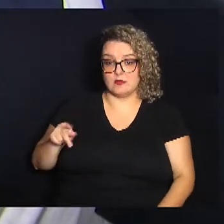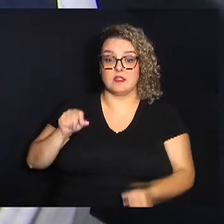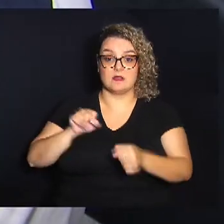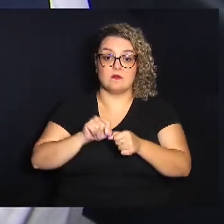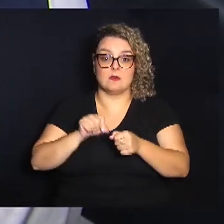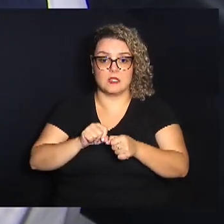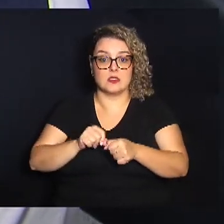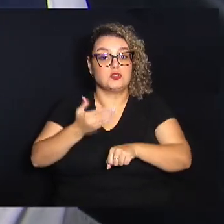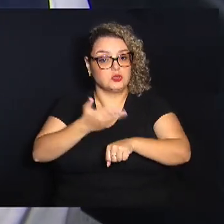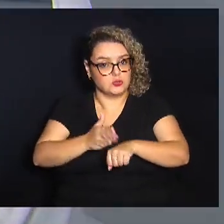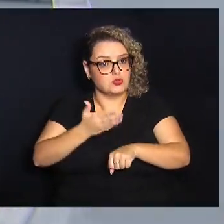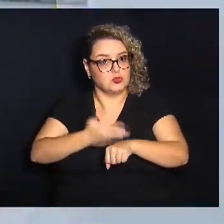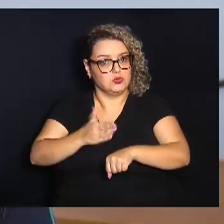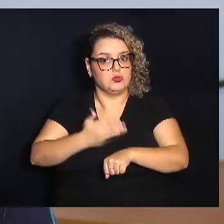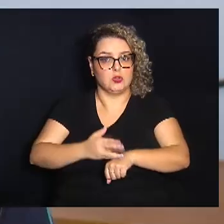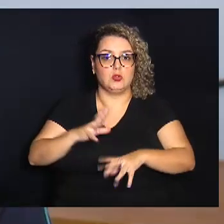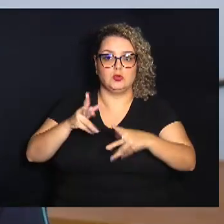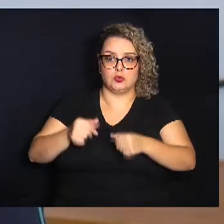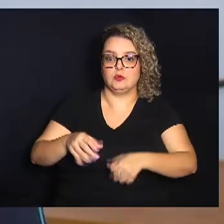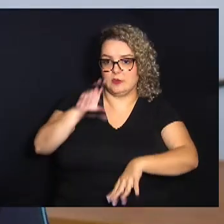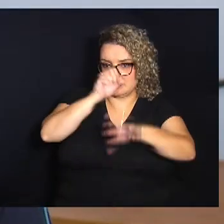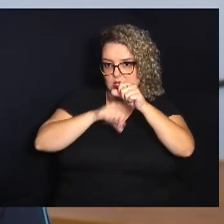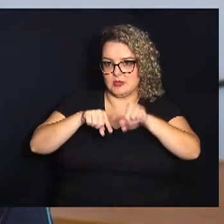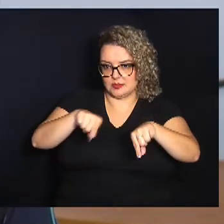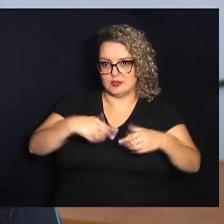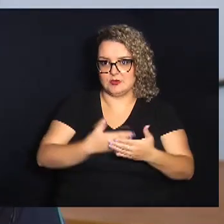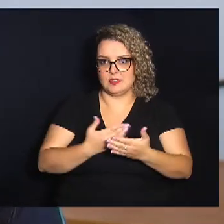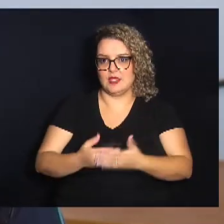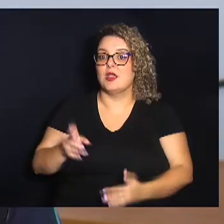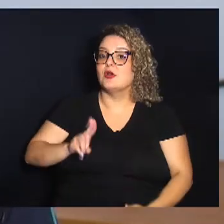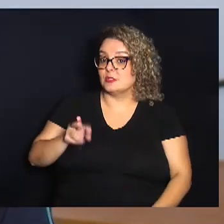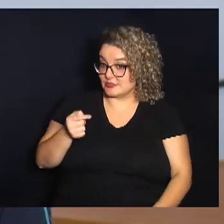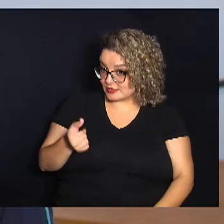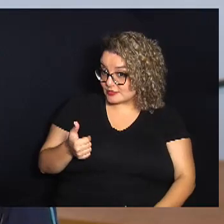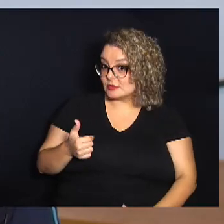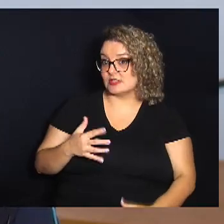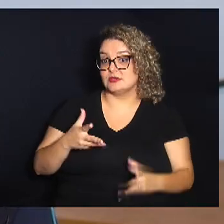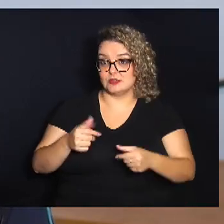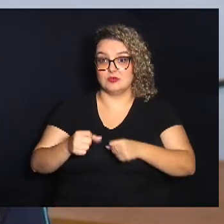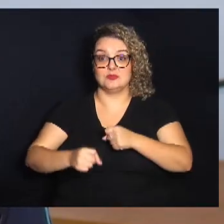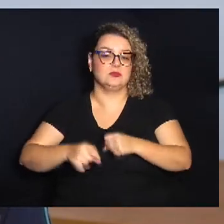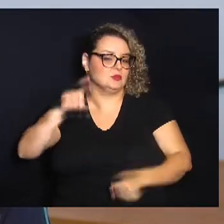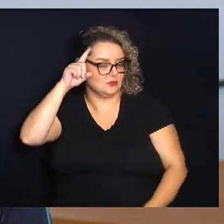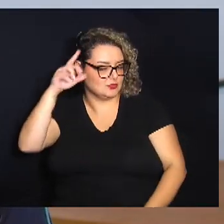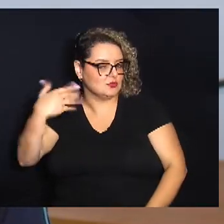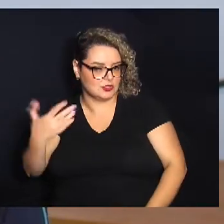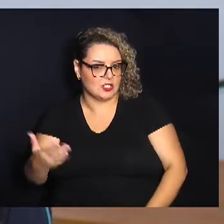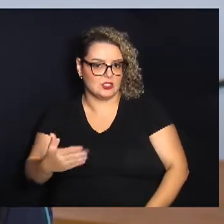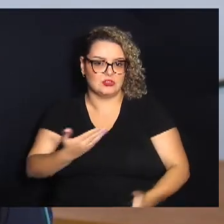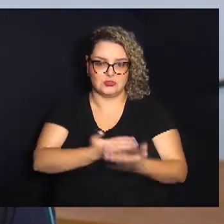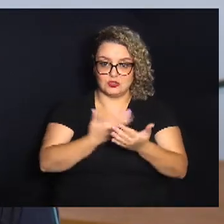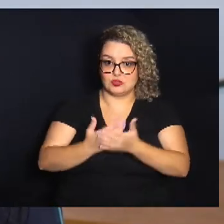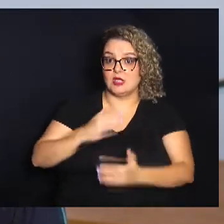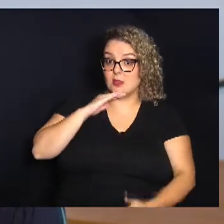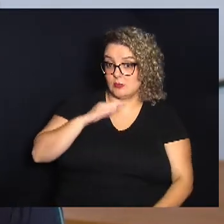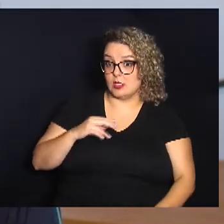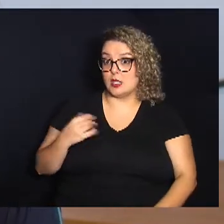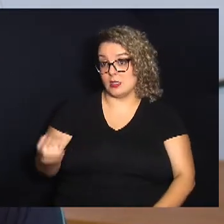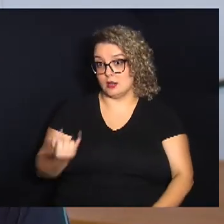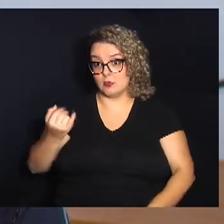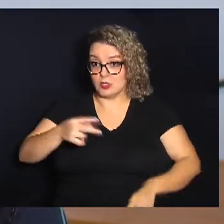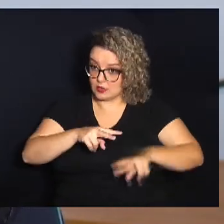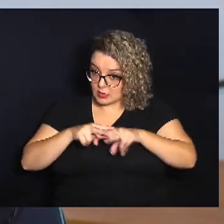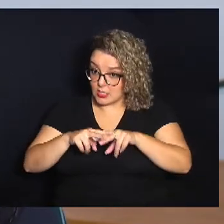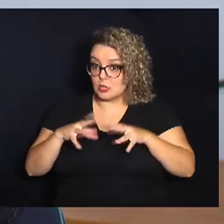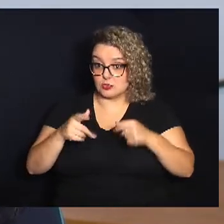colocar na prática aquilo que foi dito na aula. Eu uso quase todo dia quando eu vou estudar à tarde, porque acho muito interessante revisar toda a teoria, além do